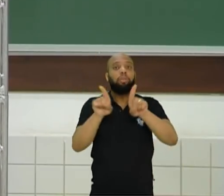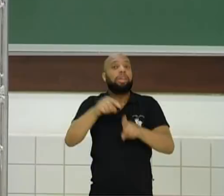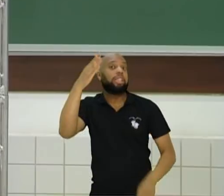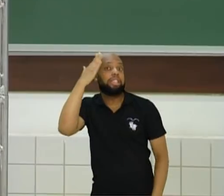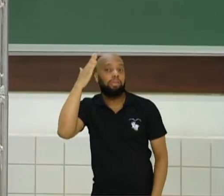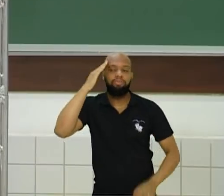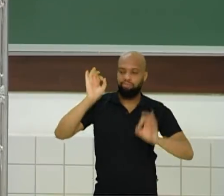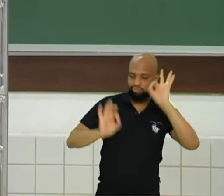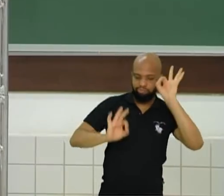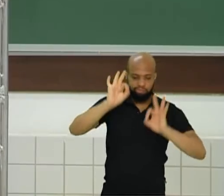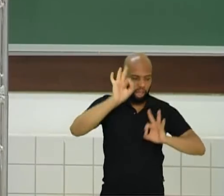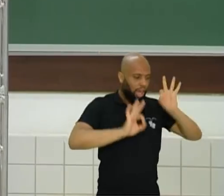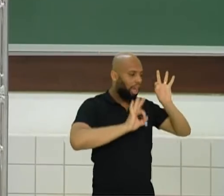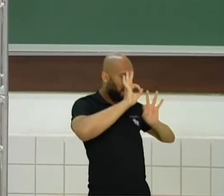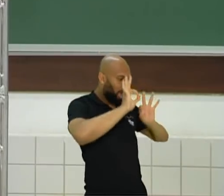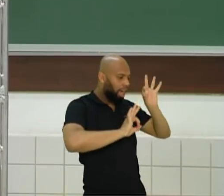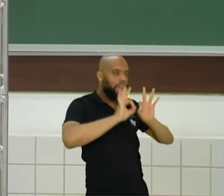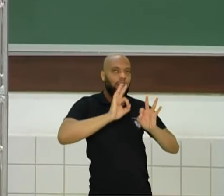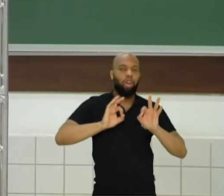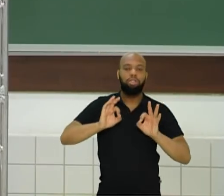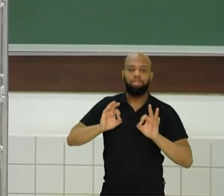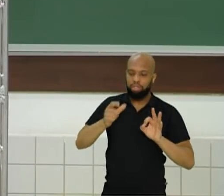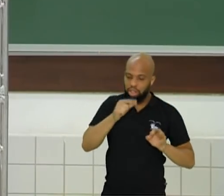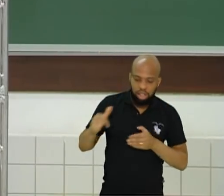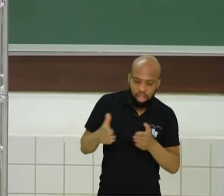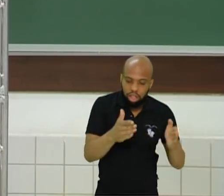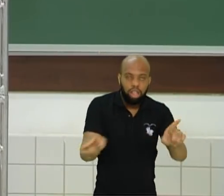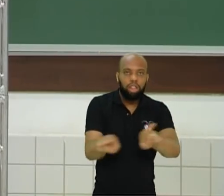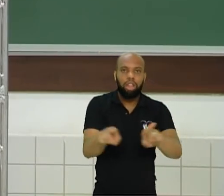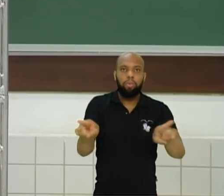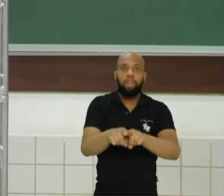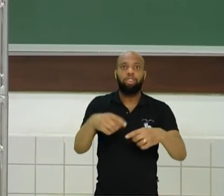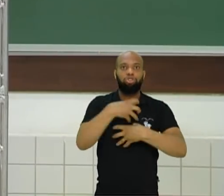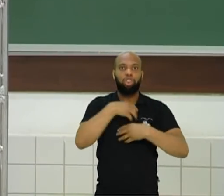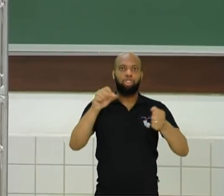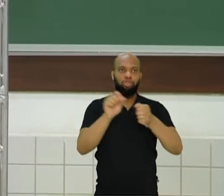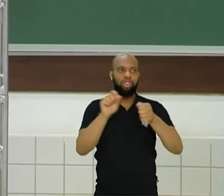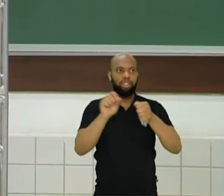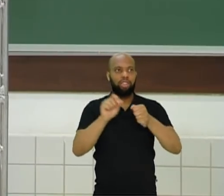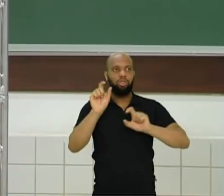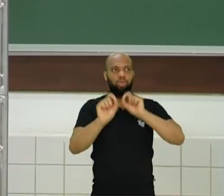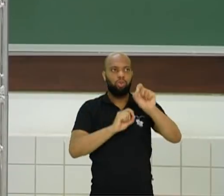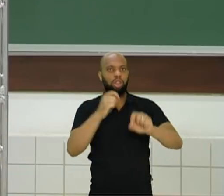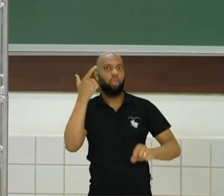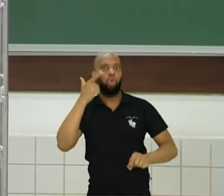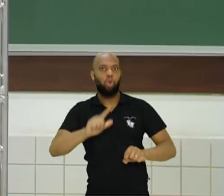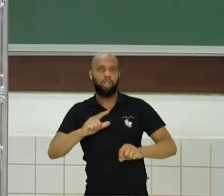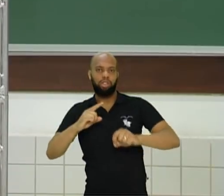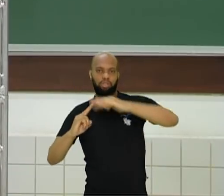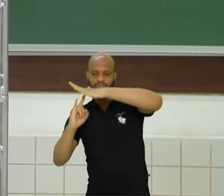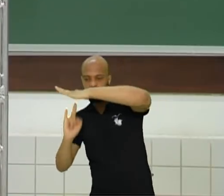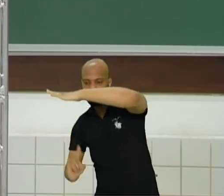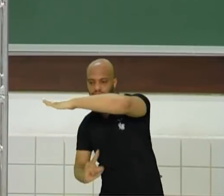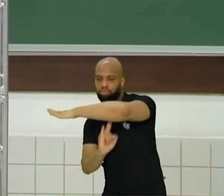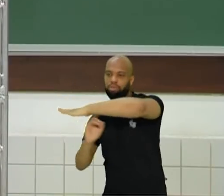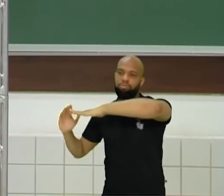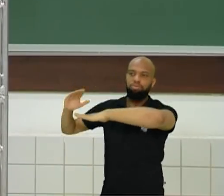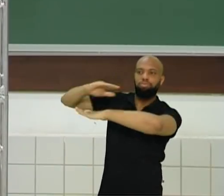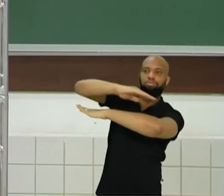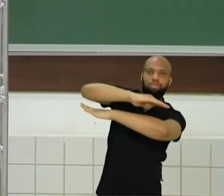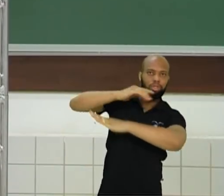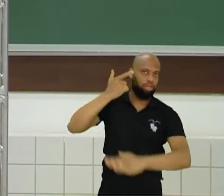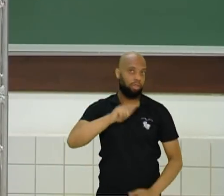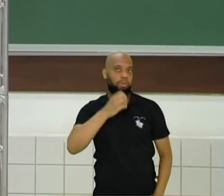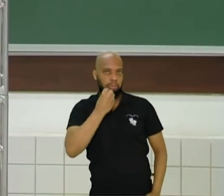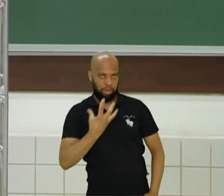utilizar ali os seus rios para fazer hidrovias, para que pudesse ter o transporte de pessoas e